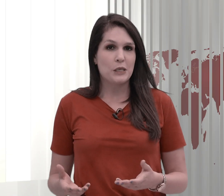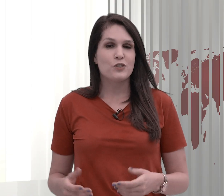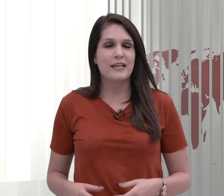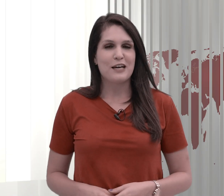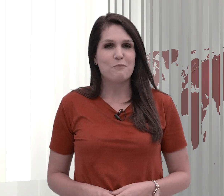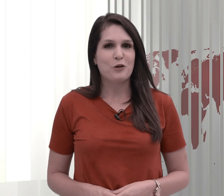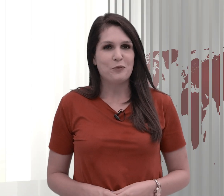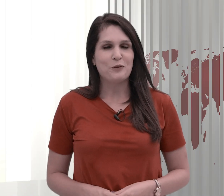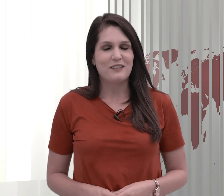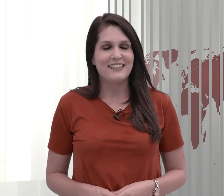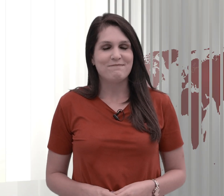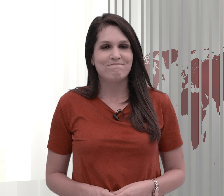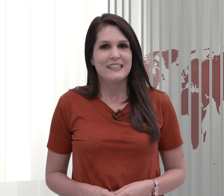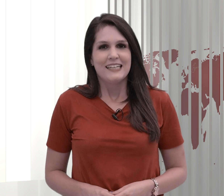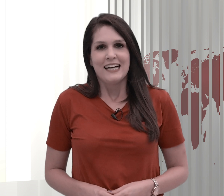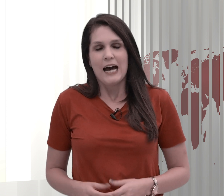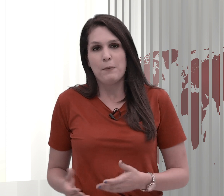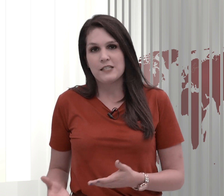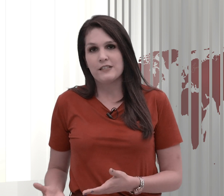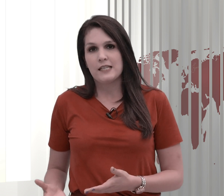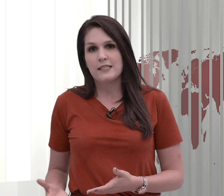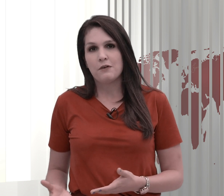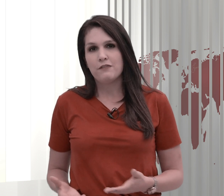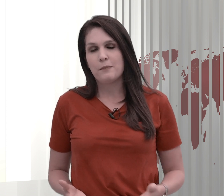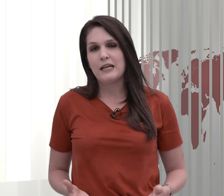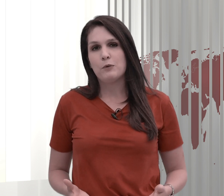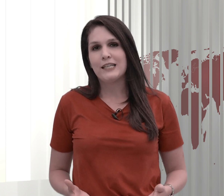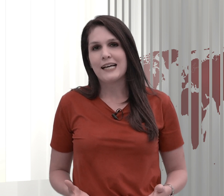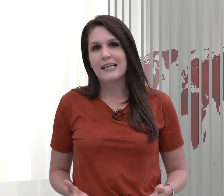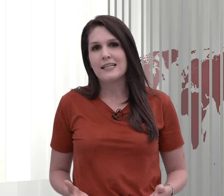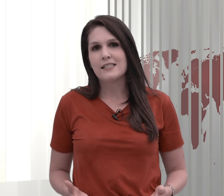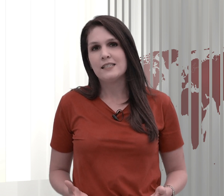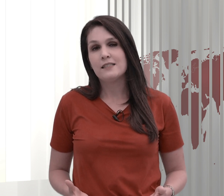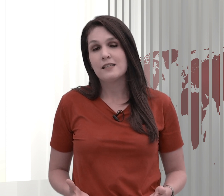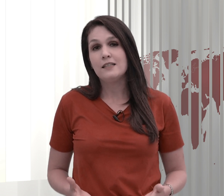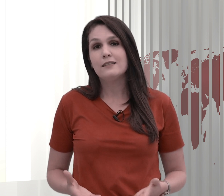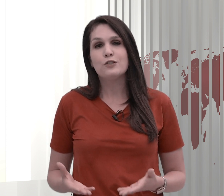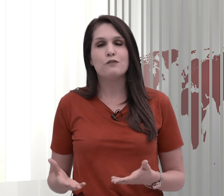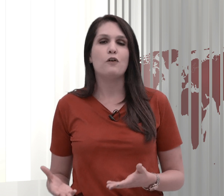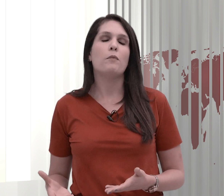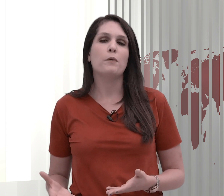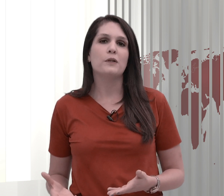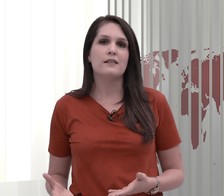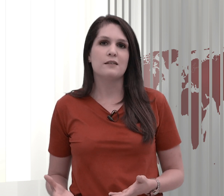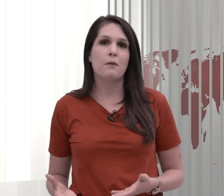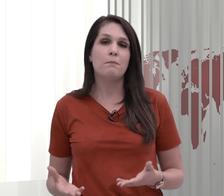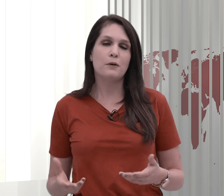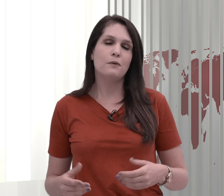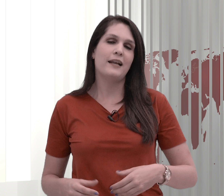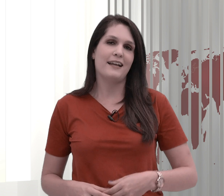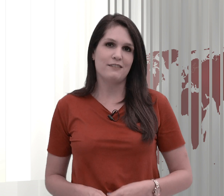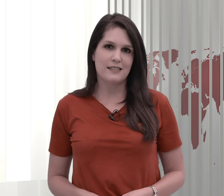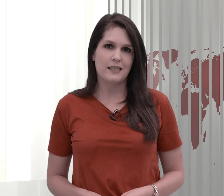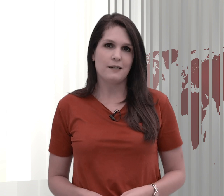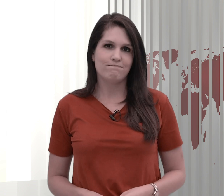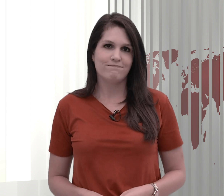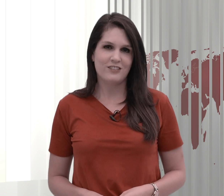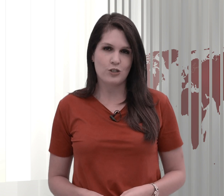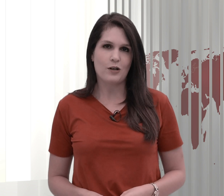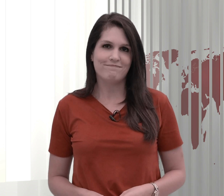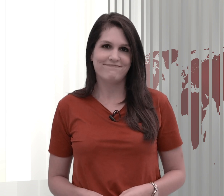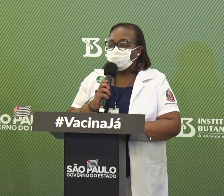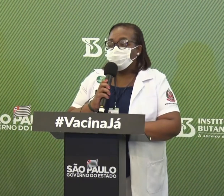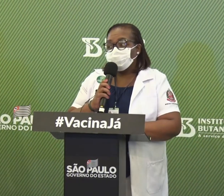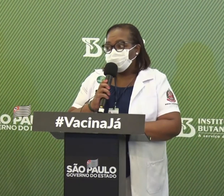o dia D tinha que chegar uma hora ou outra, né? Após a vacinação, a enfermeira Mônica Calazans incentivou a população a procurar a vacina.